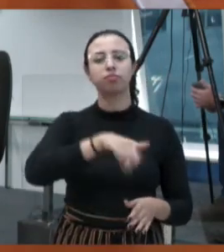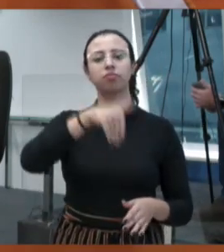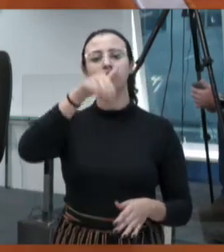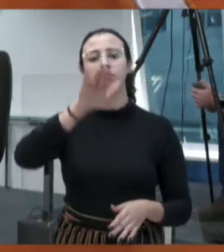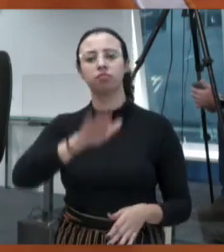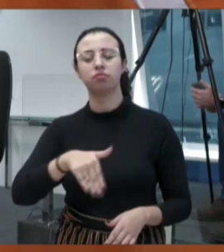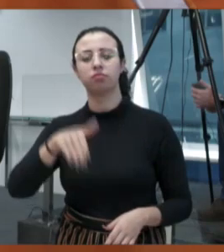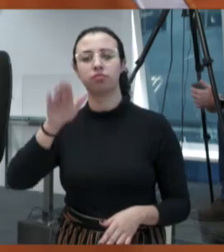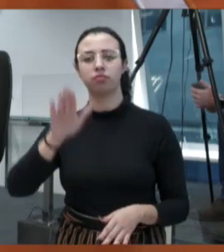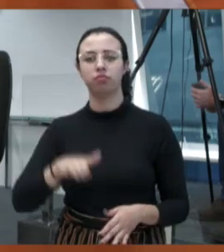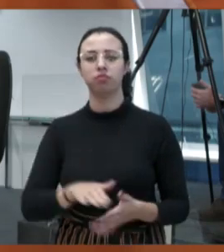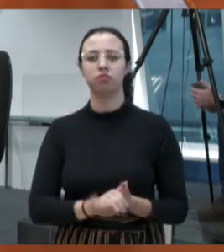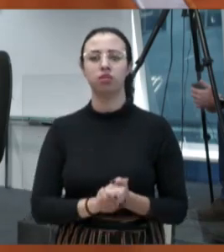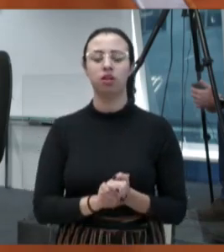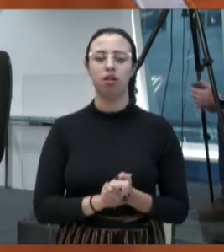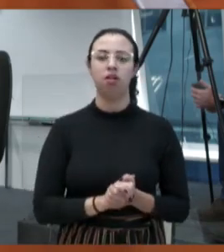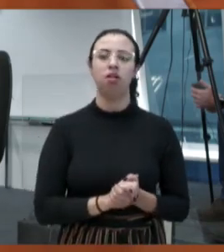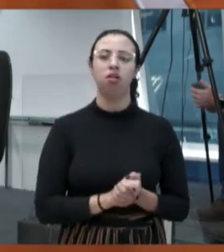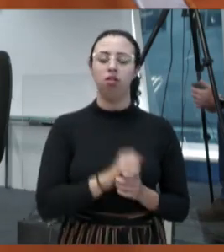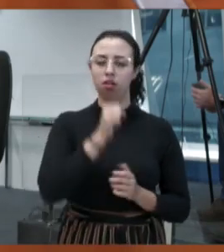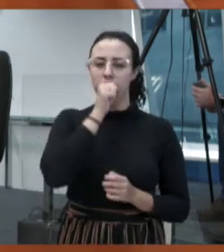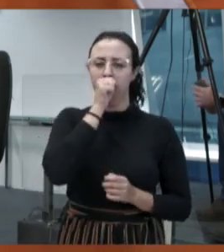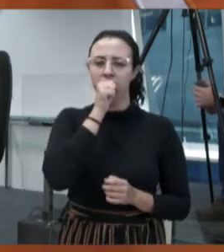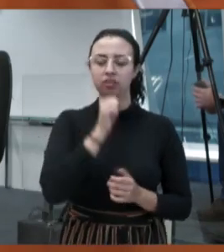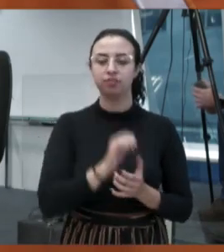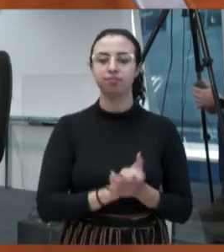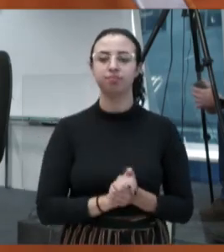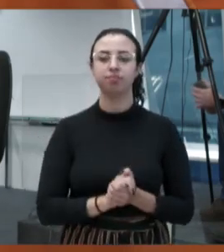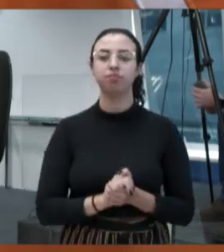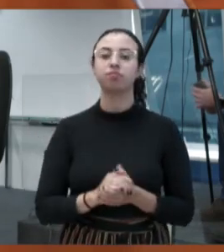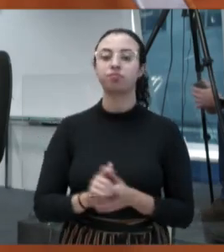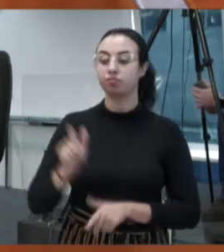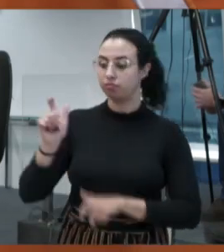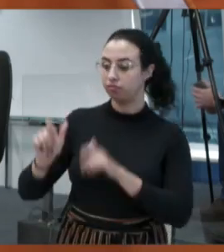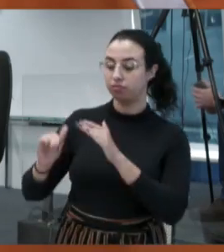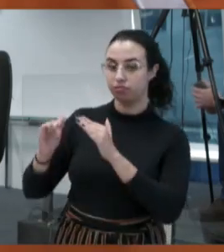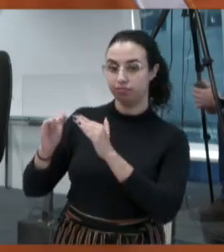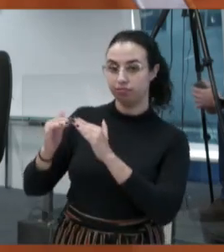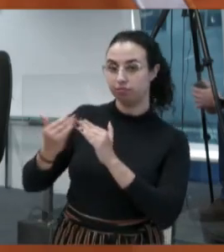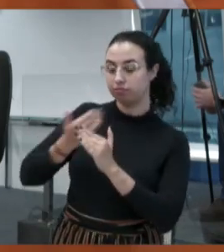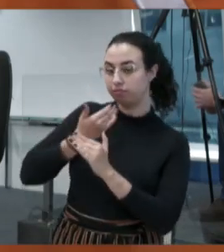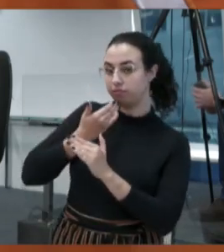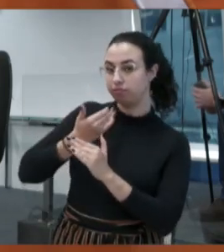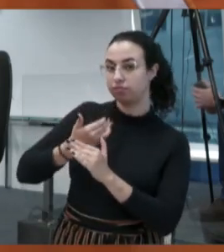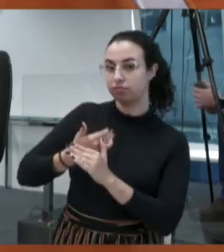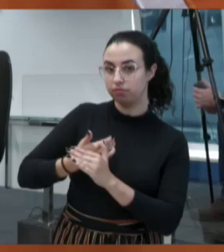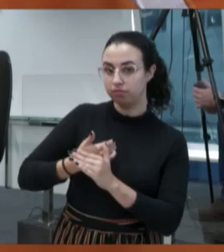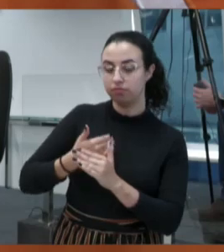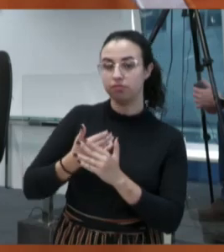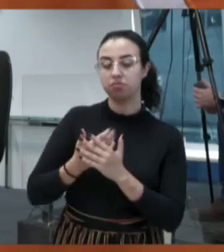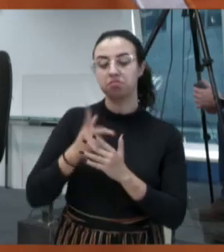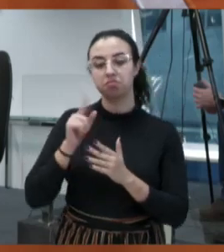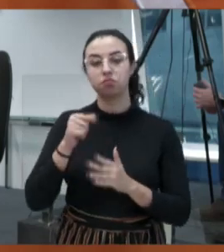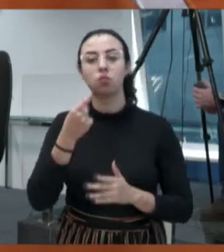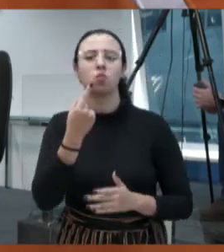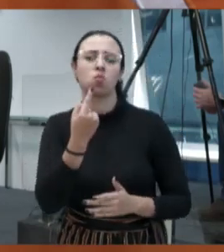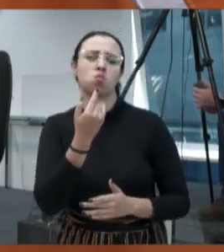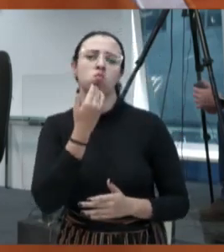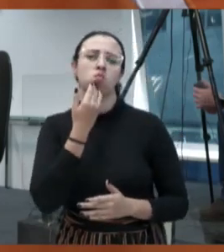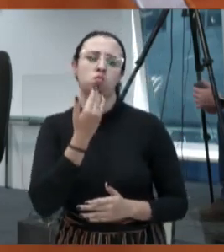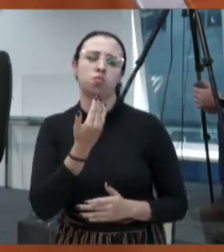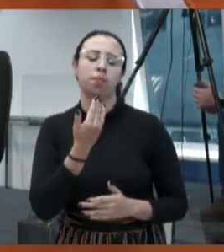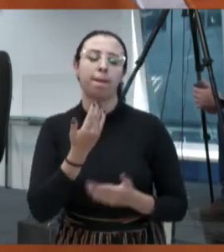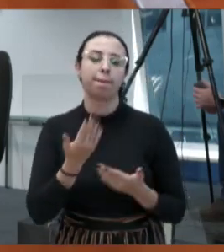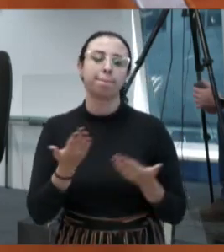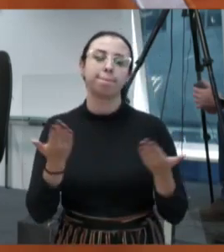do Tietê, do Planalto para o Tietê. Os moradores que me pediram, aí está uma das solicitações, né? É retirado. Agora